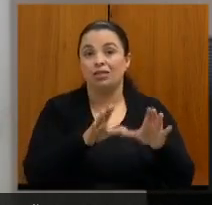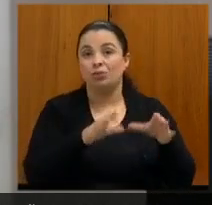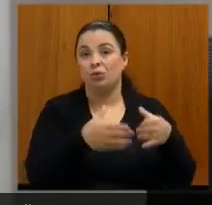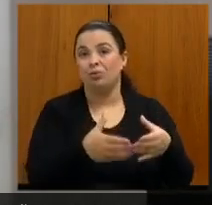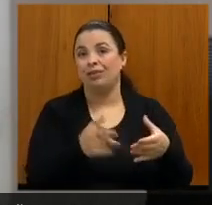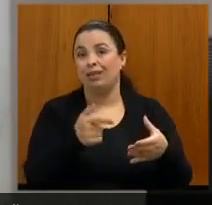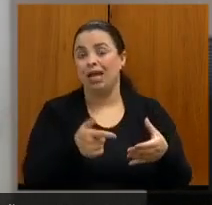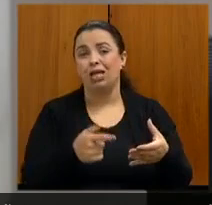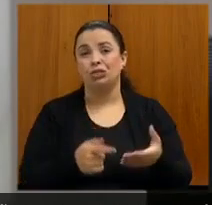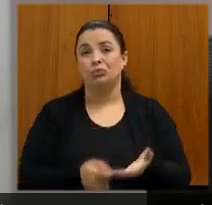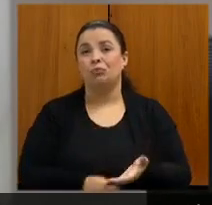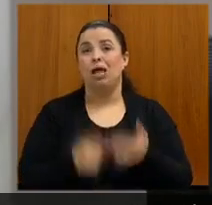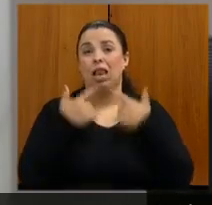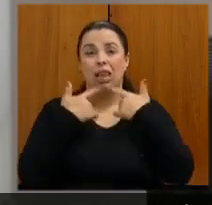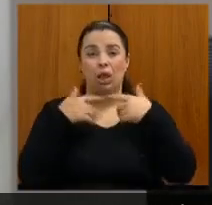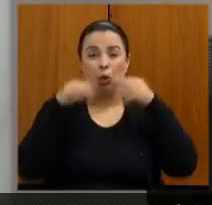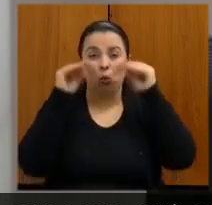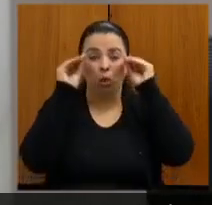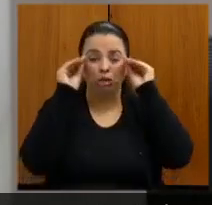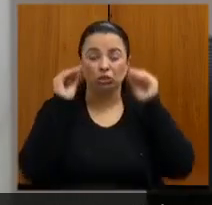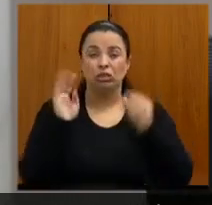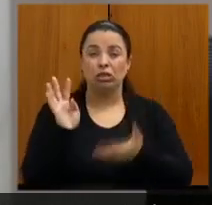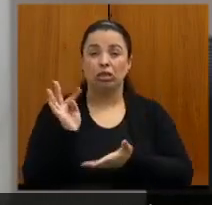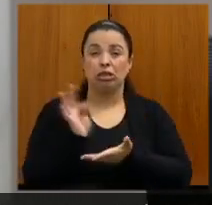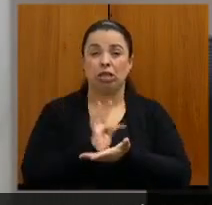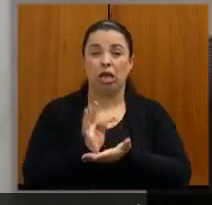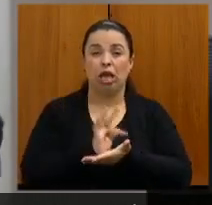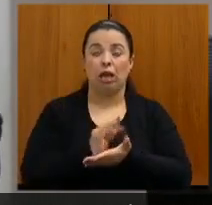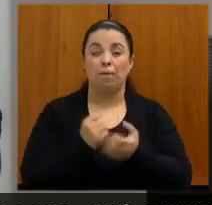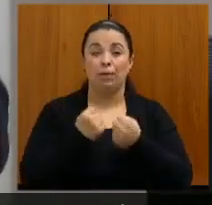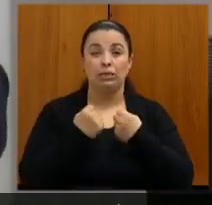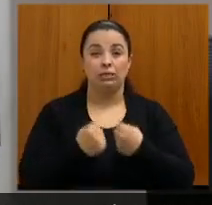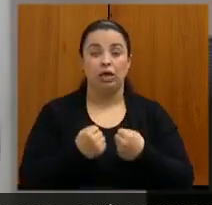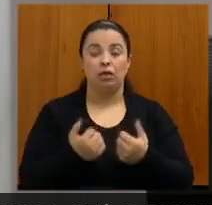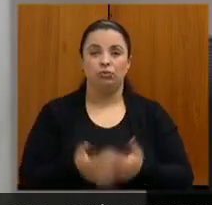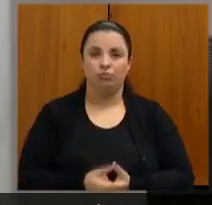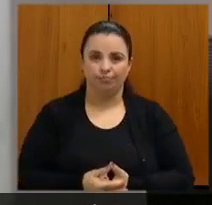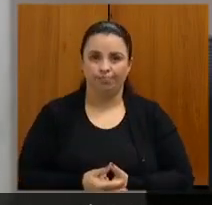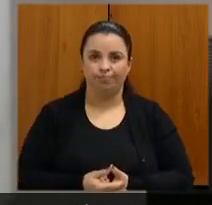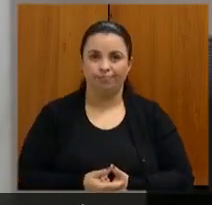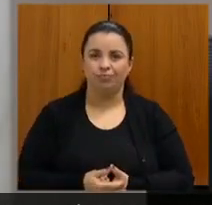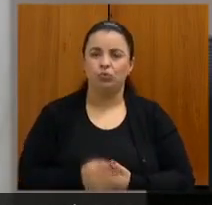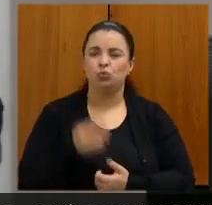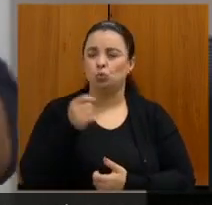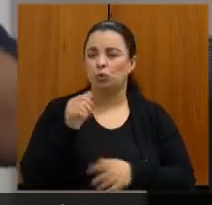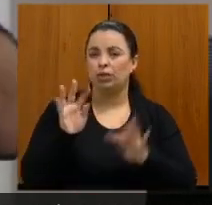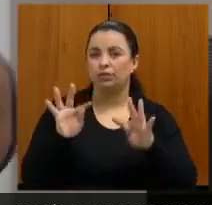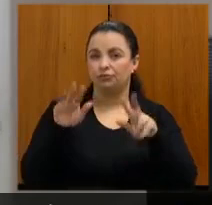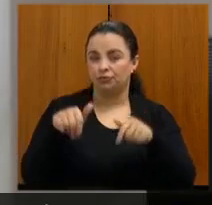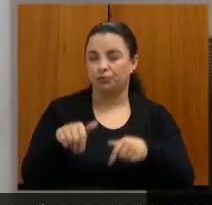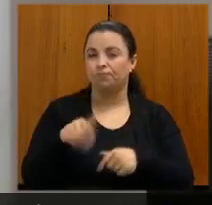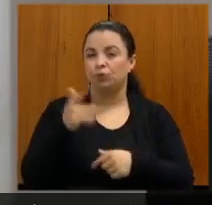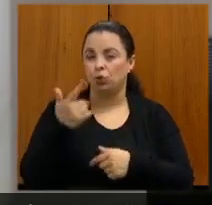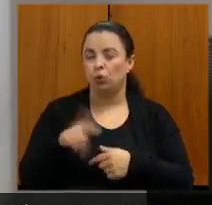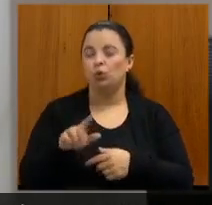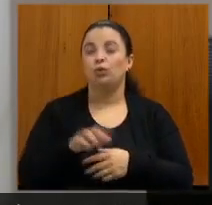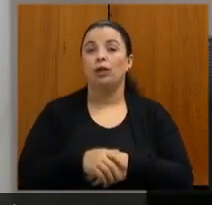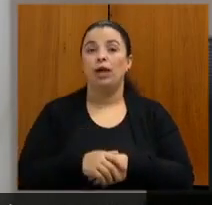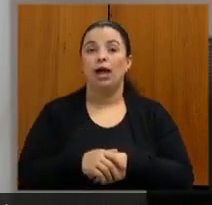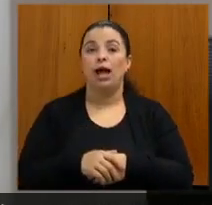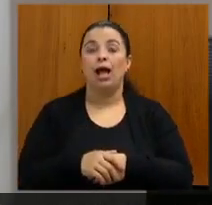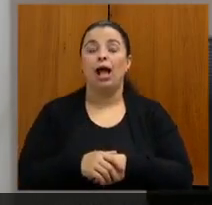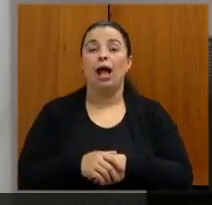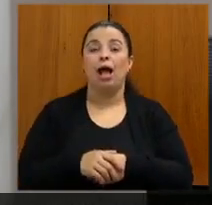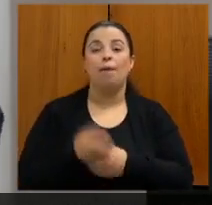comunidades só para finalizar outra coisa a mediação Nós também